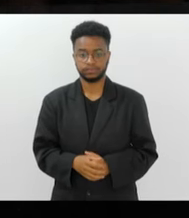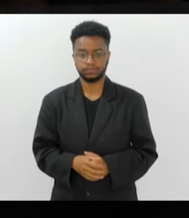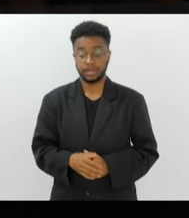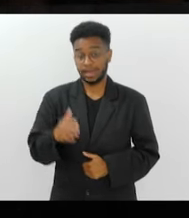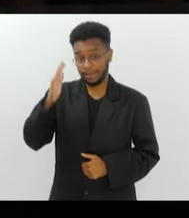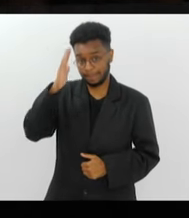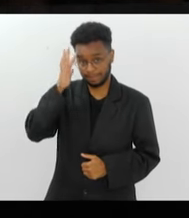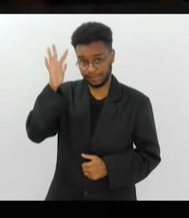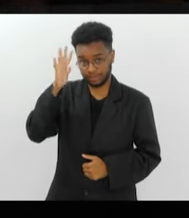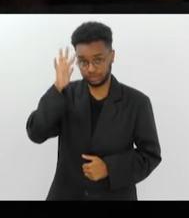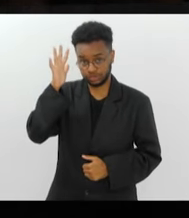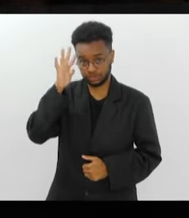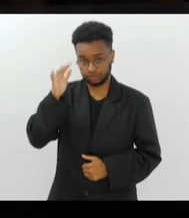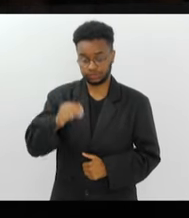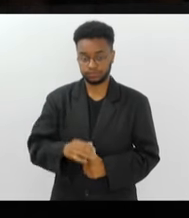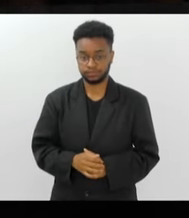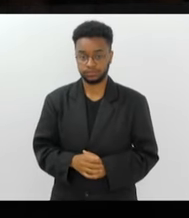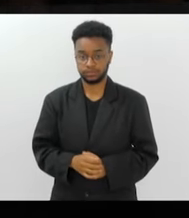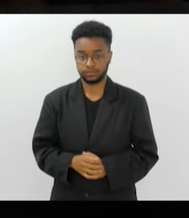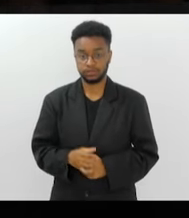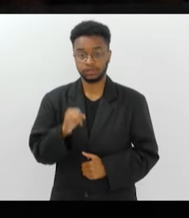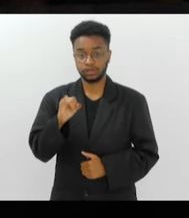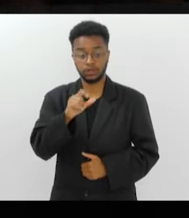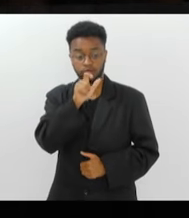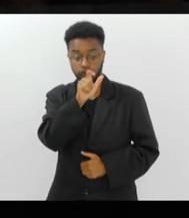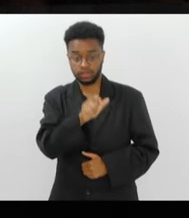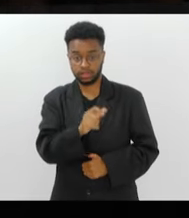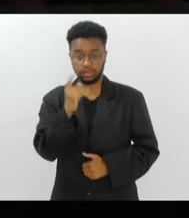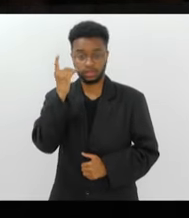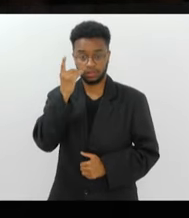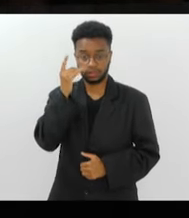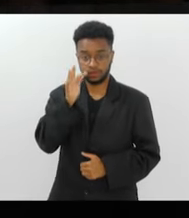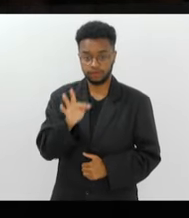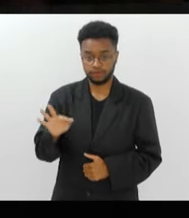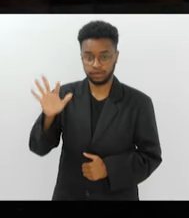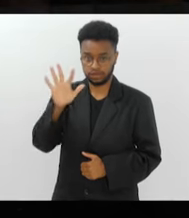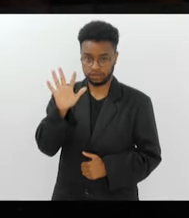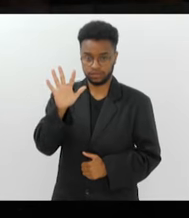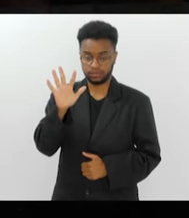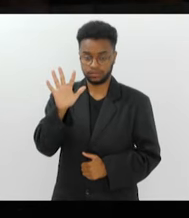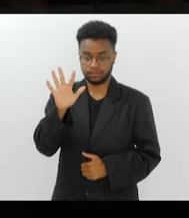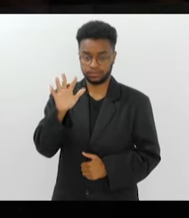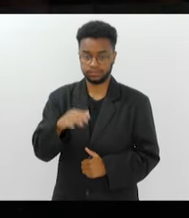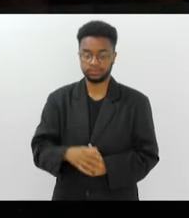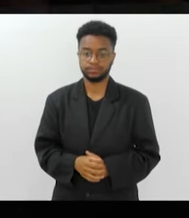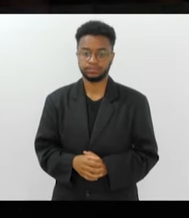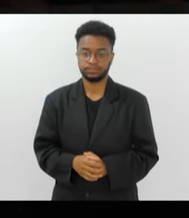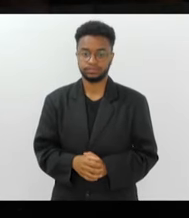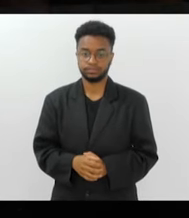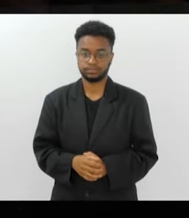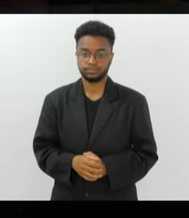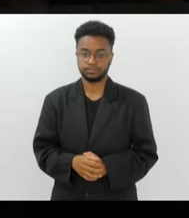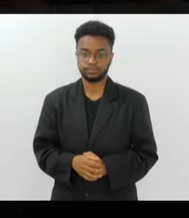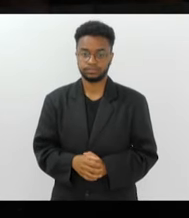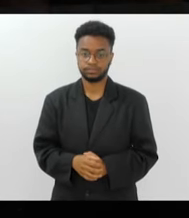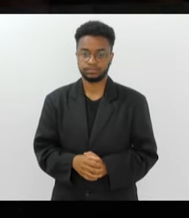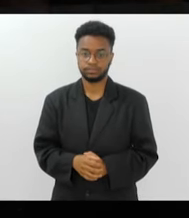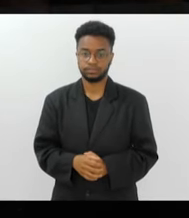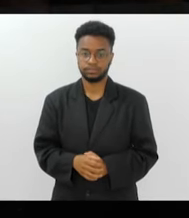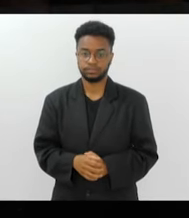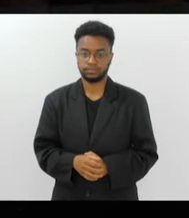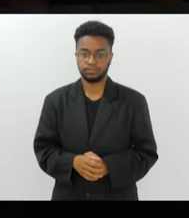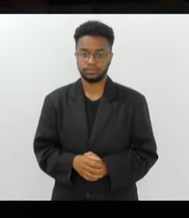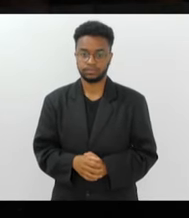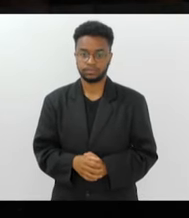Imagine, fosse a senhora uma deputada federal e tivesse